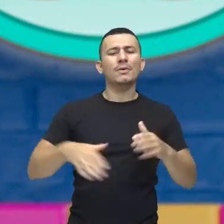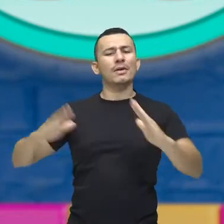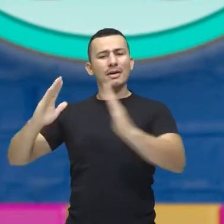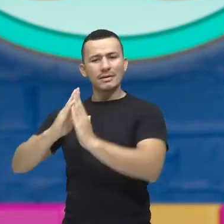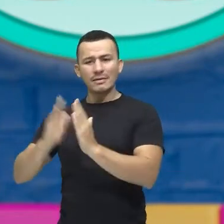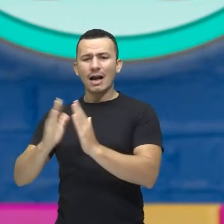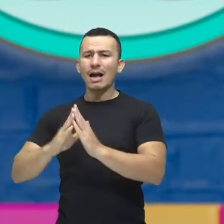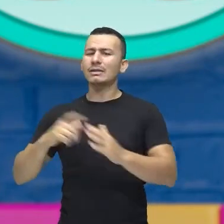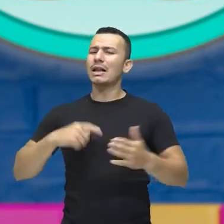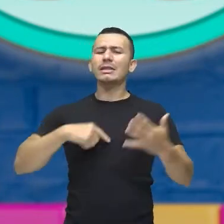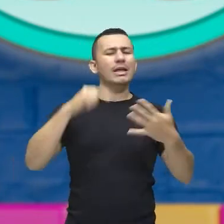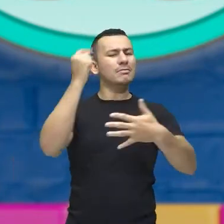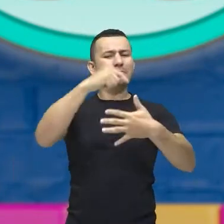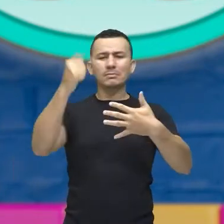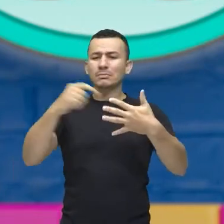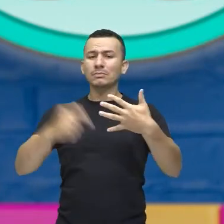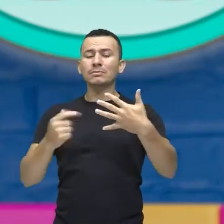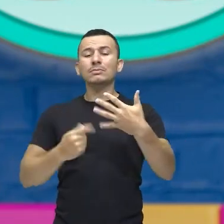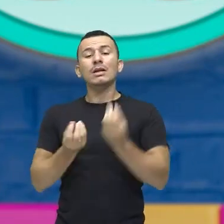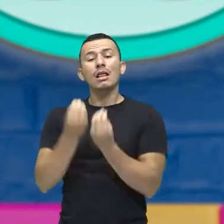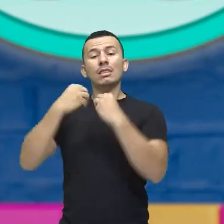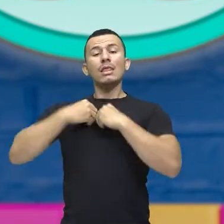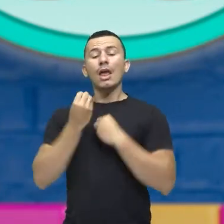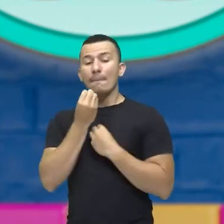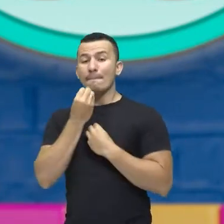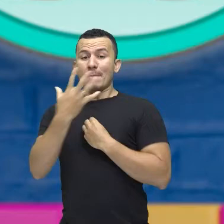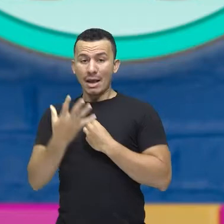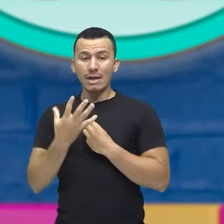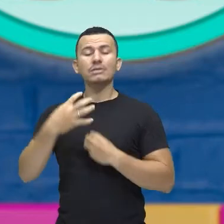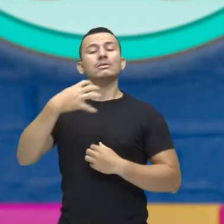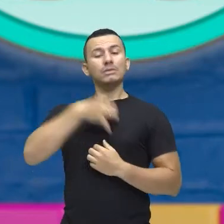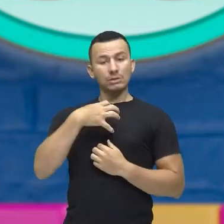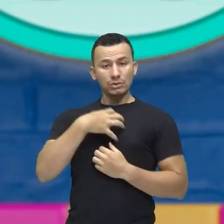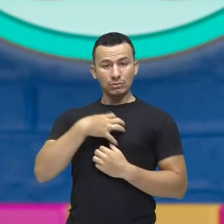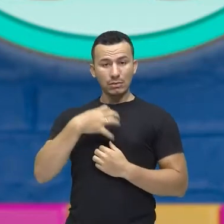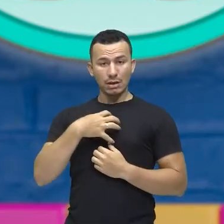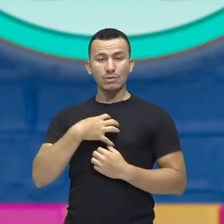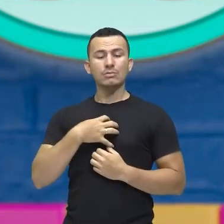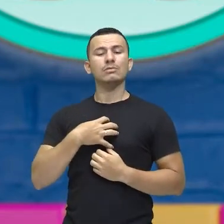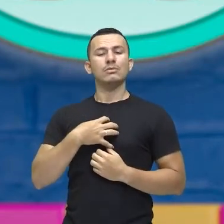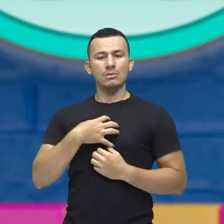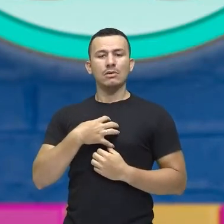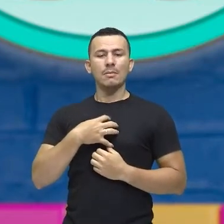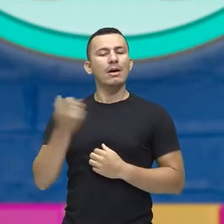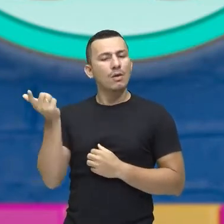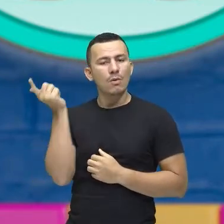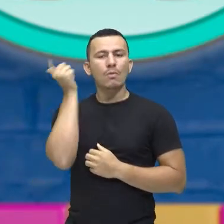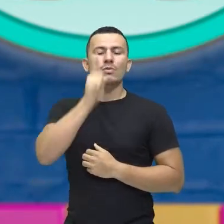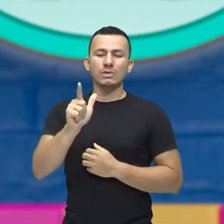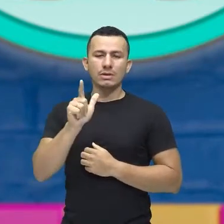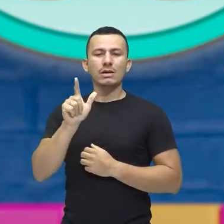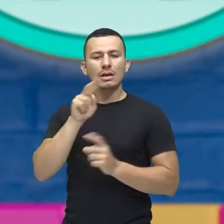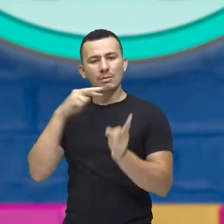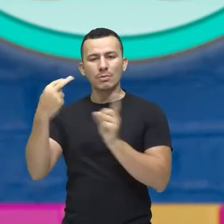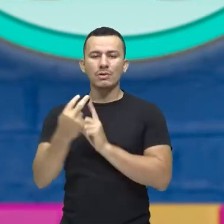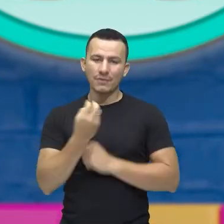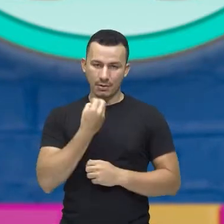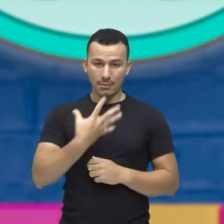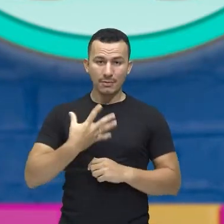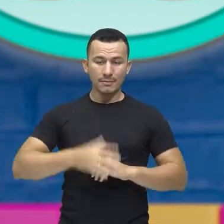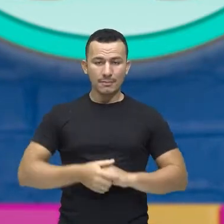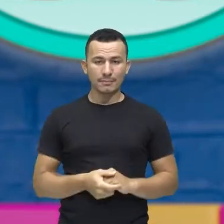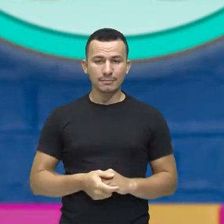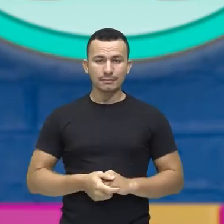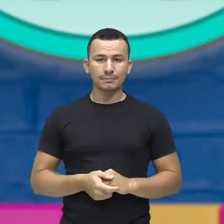vai pontuando tudo aquilo que nos faz nós, tudo aquilo que a gente sente, para que a gente consiga também ter esses aspectos de bem-estar.